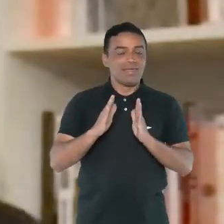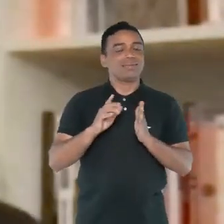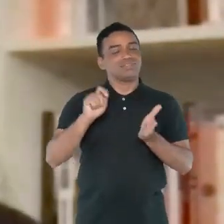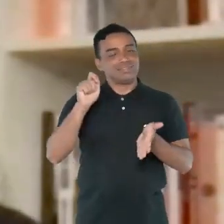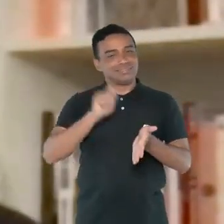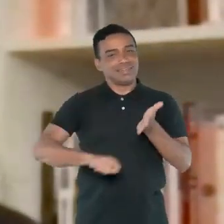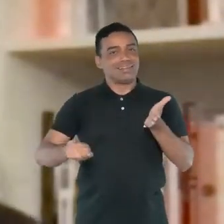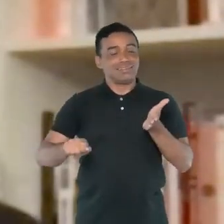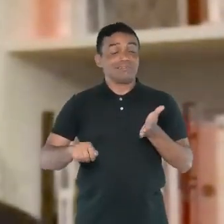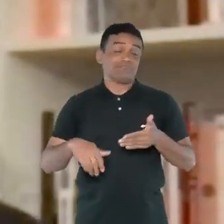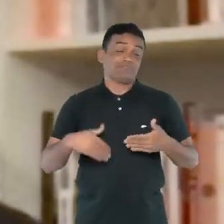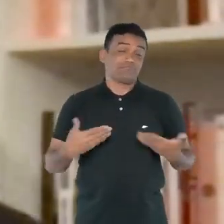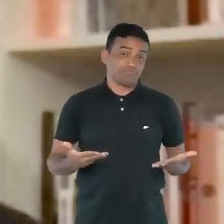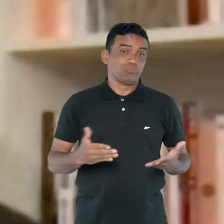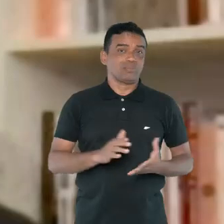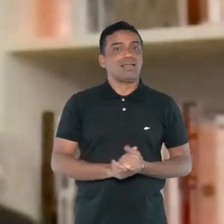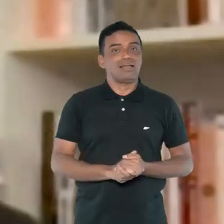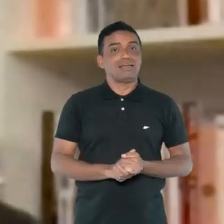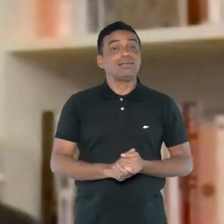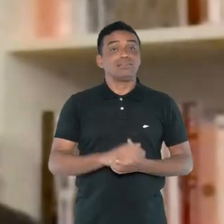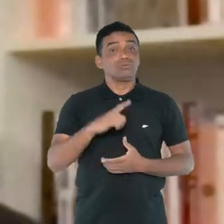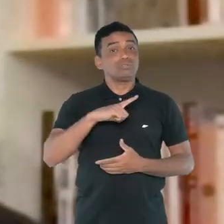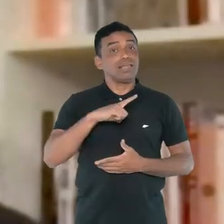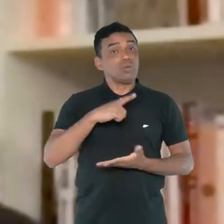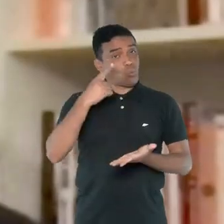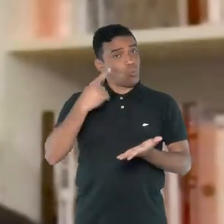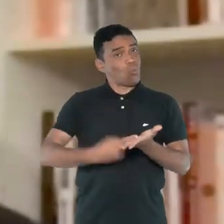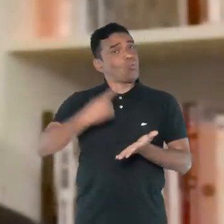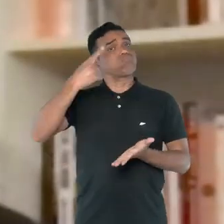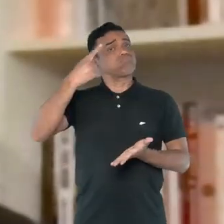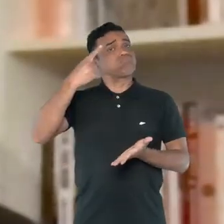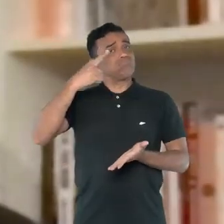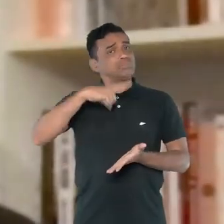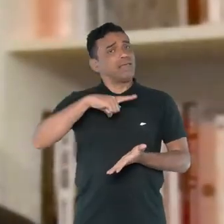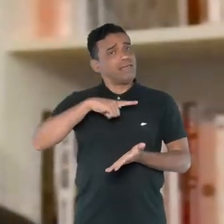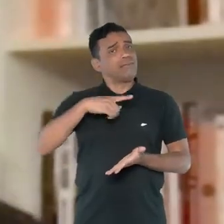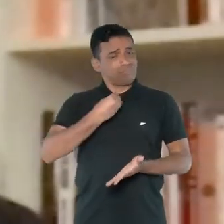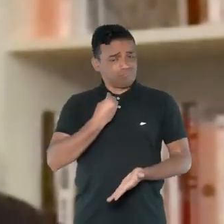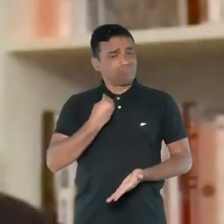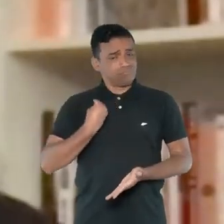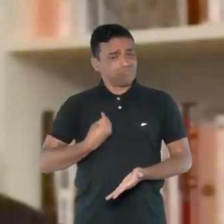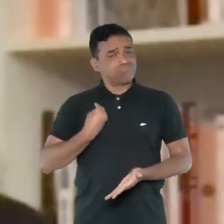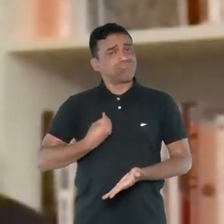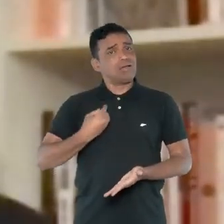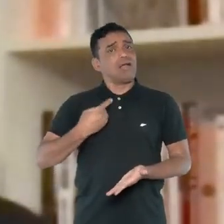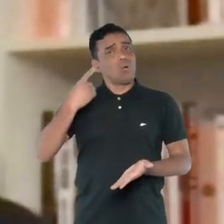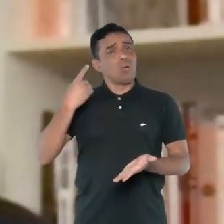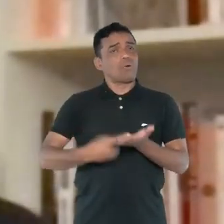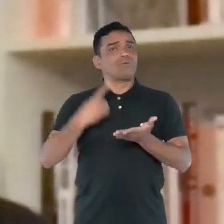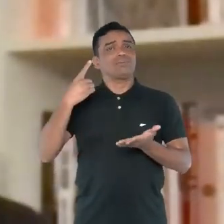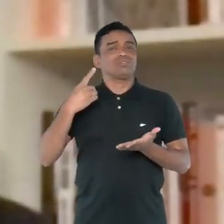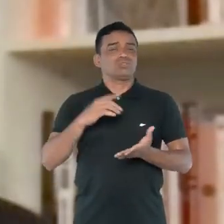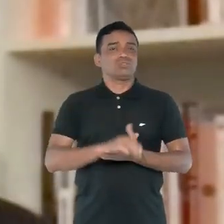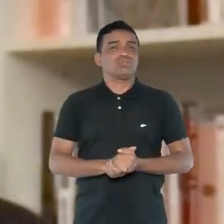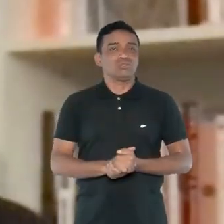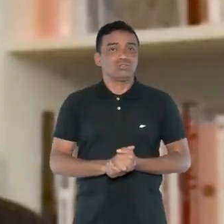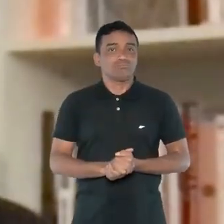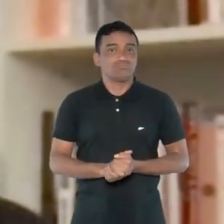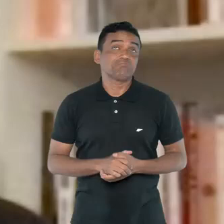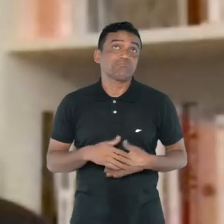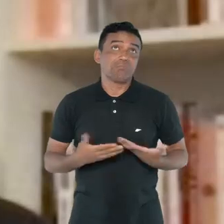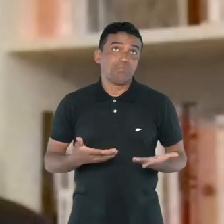escrita. Ou seja, tem de existir um compromisso que de certa forma,